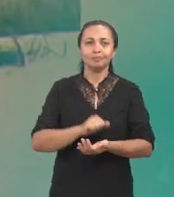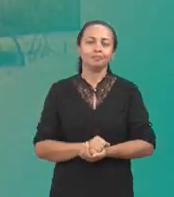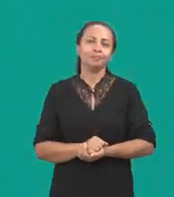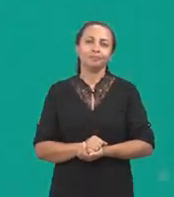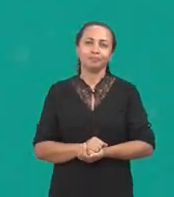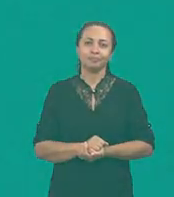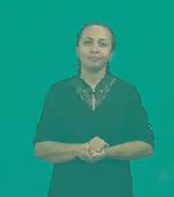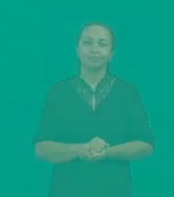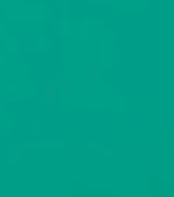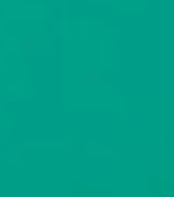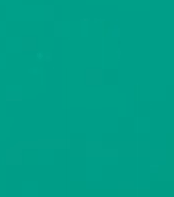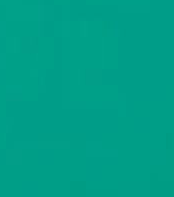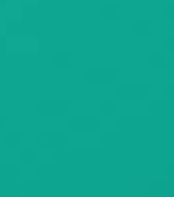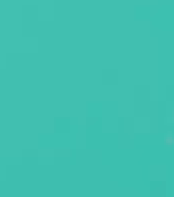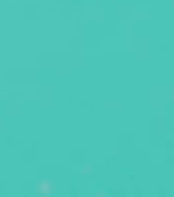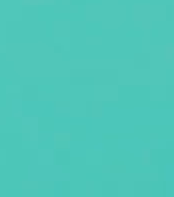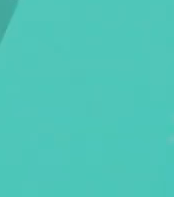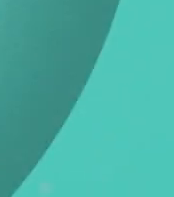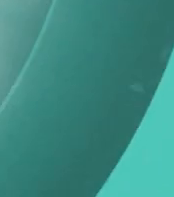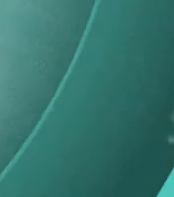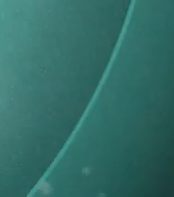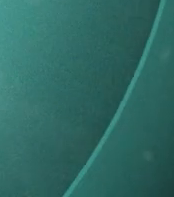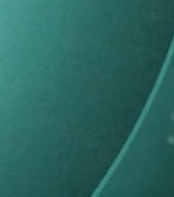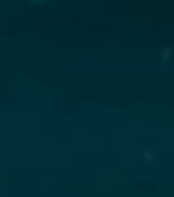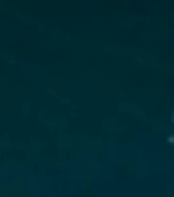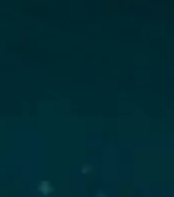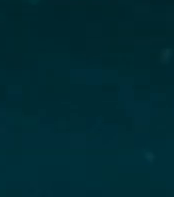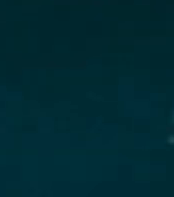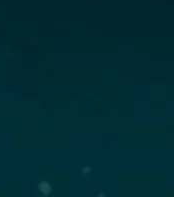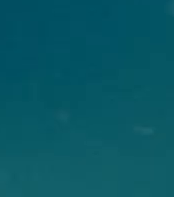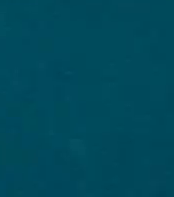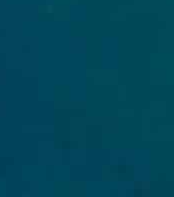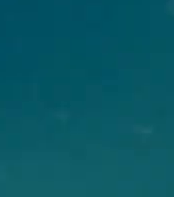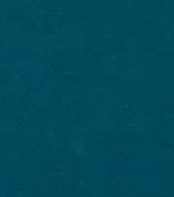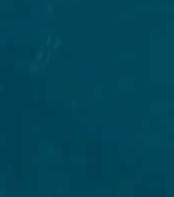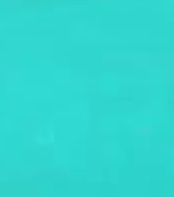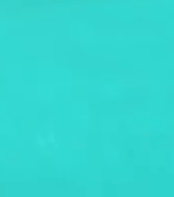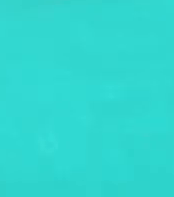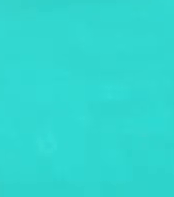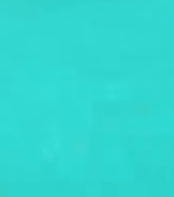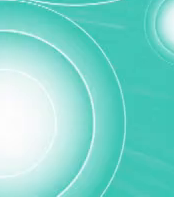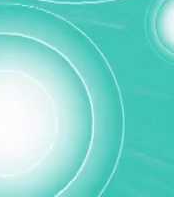Ambiental do Estado E aí